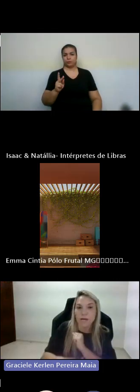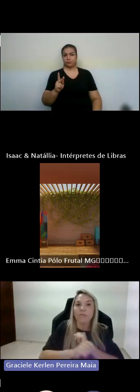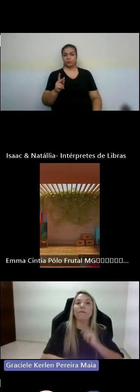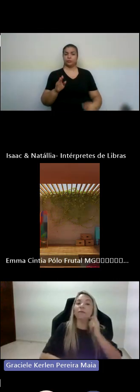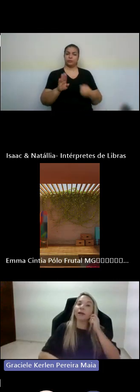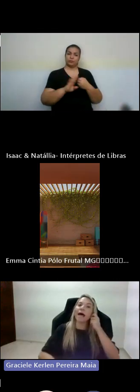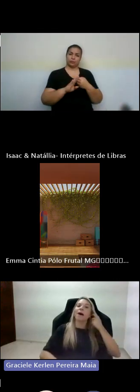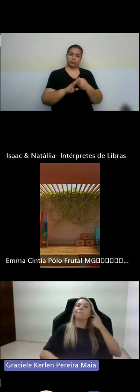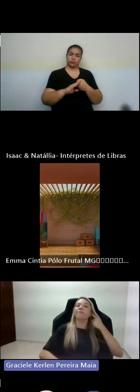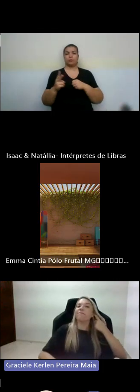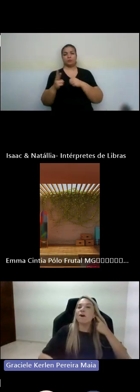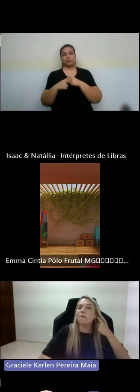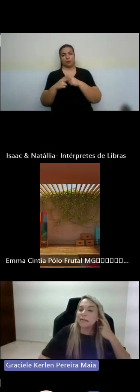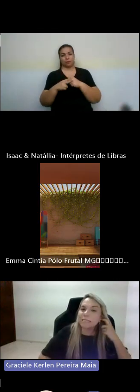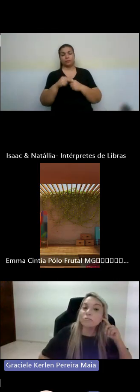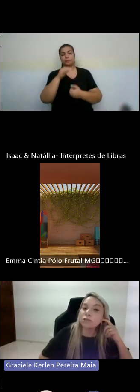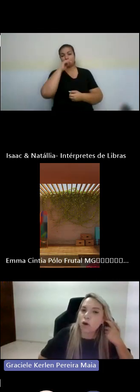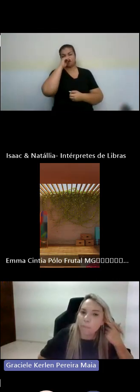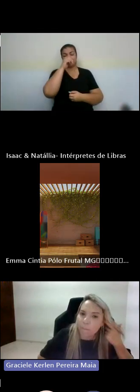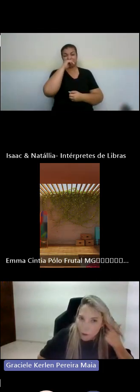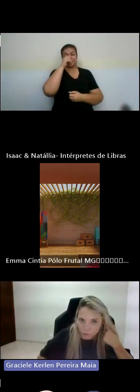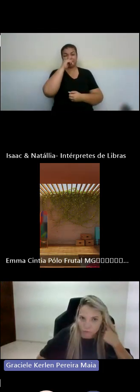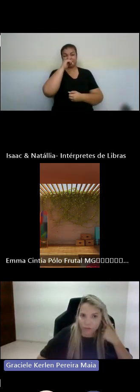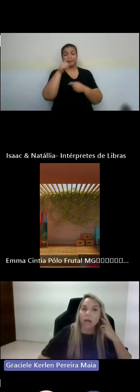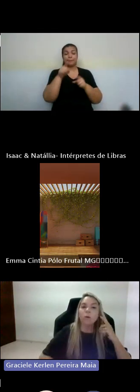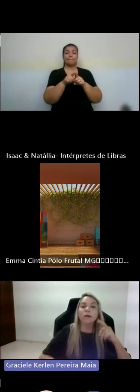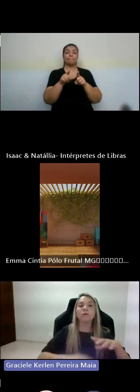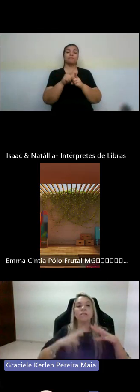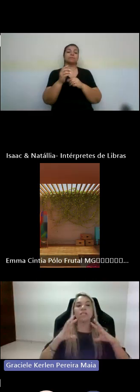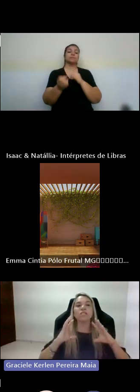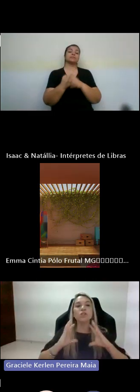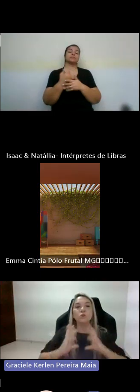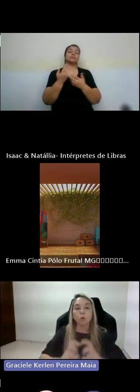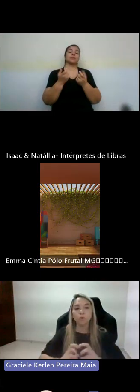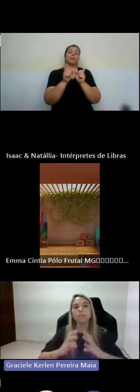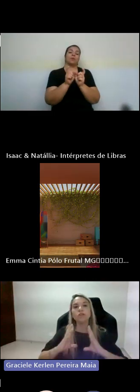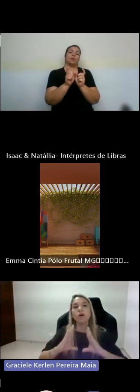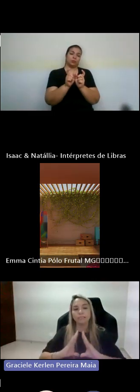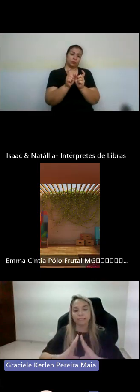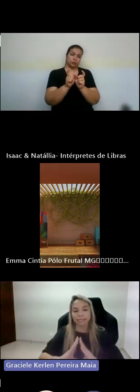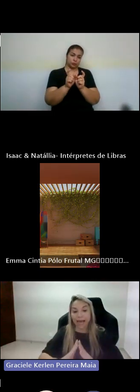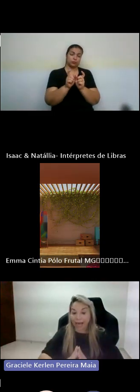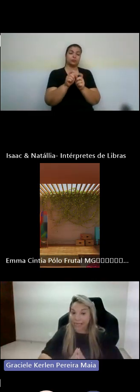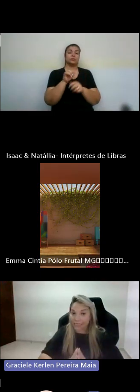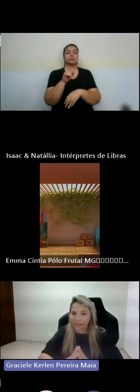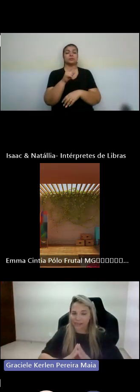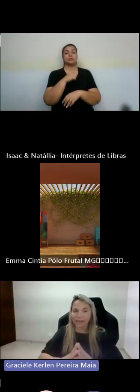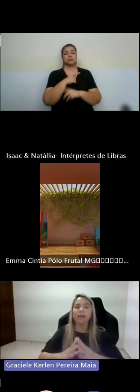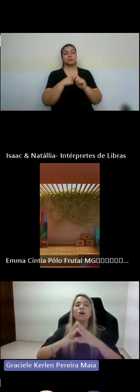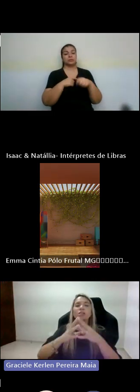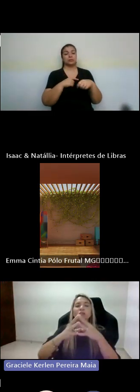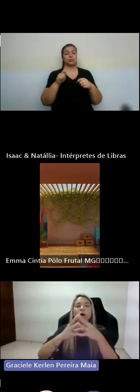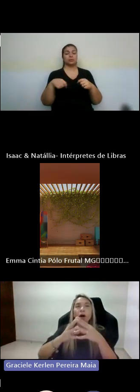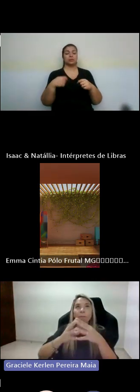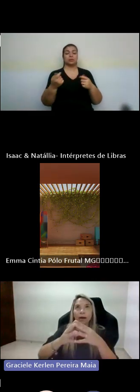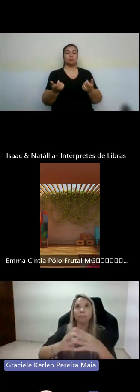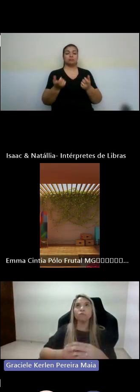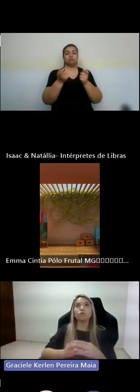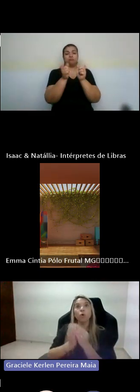verbo. Vamos lá para formação de compostos. Quando a gente junta dois sinais,